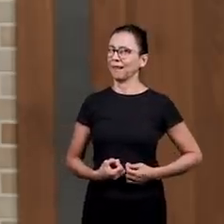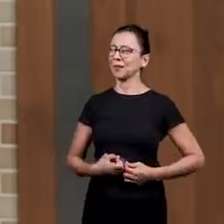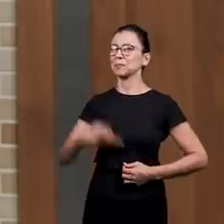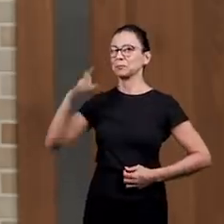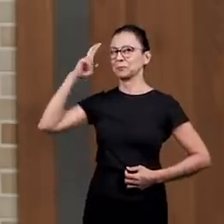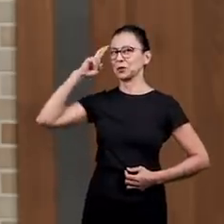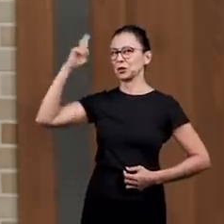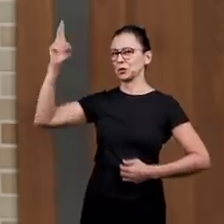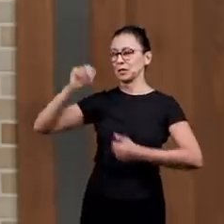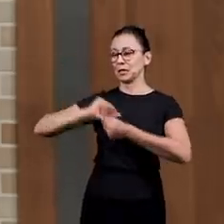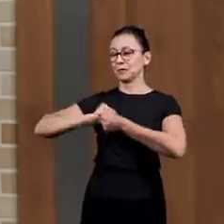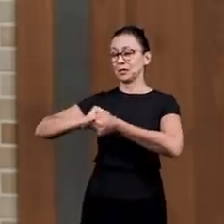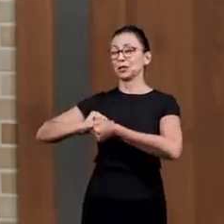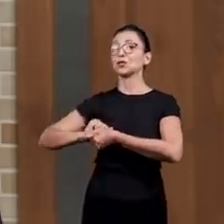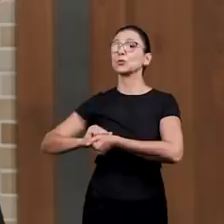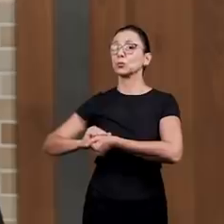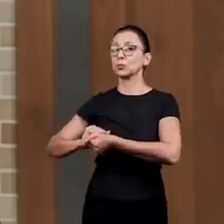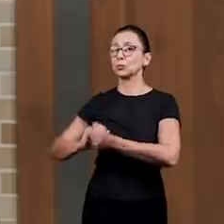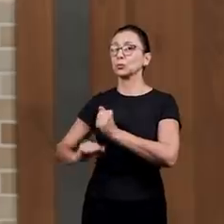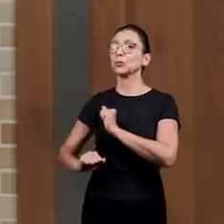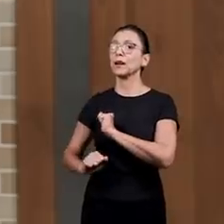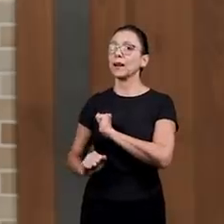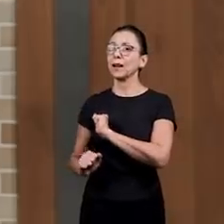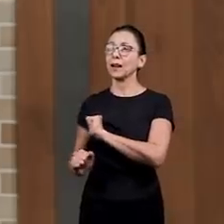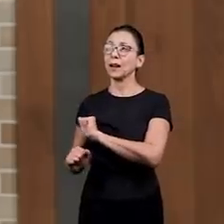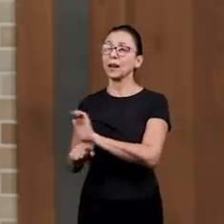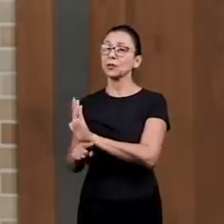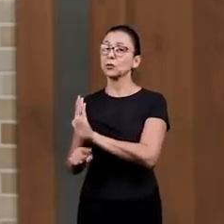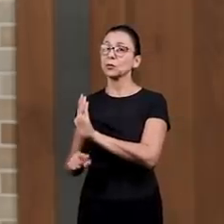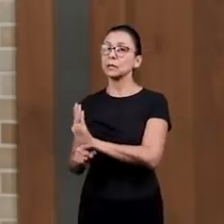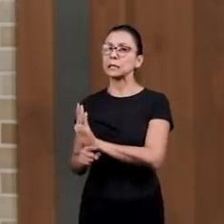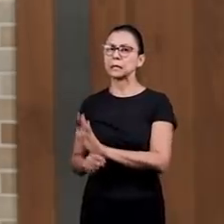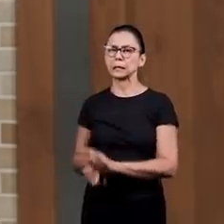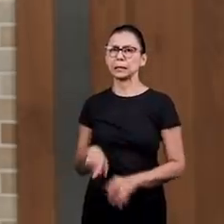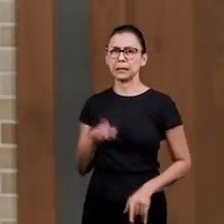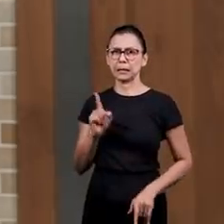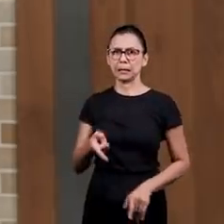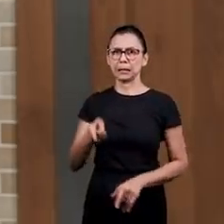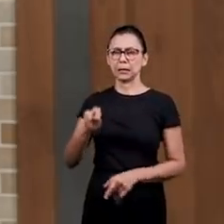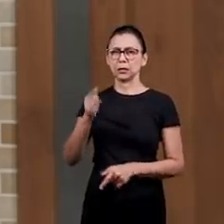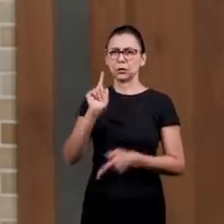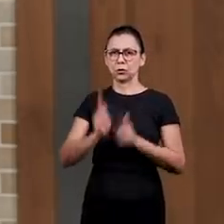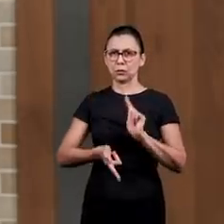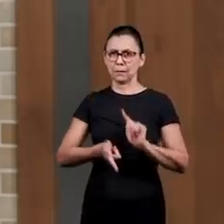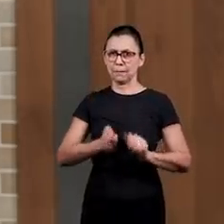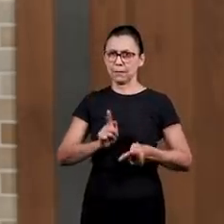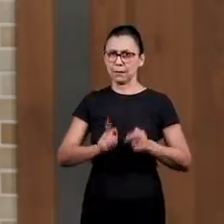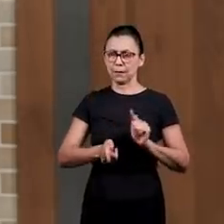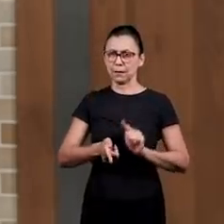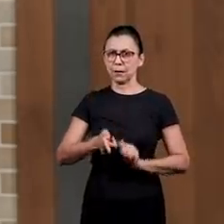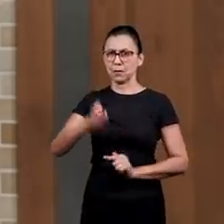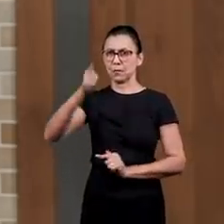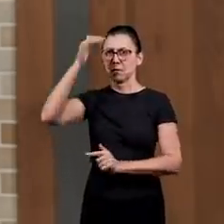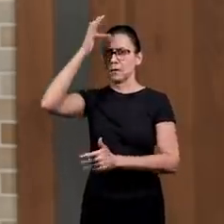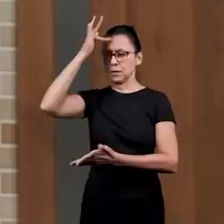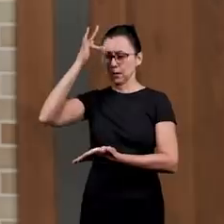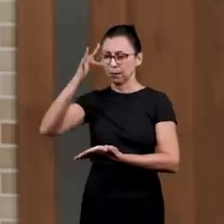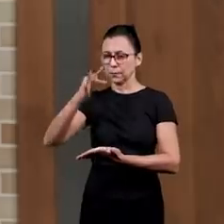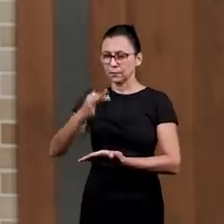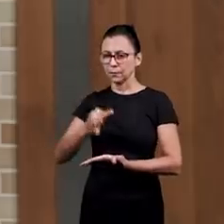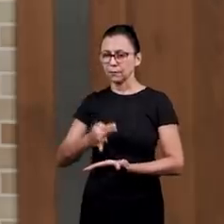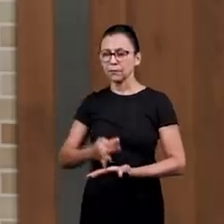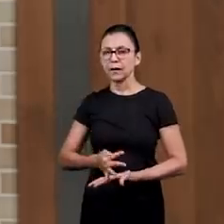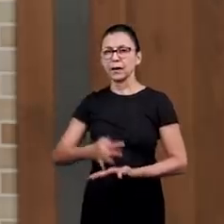Senhor estava com Gideão e Gideão teve fé. Ele acreditou que mesmo com